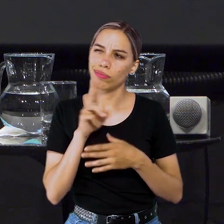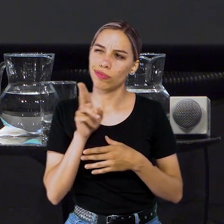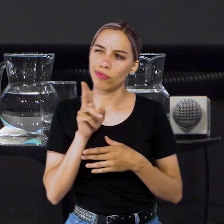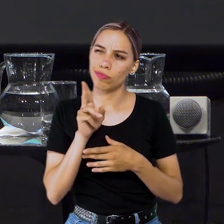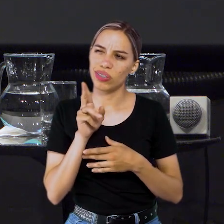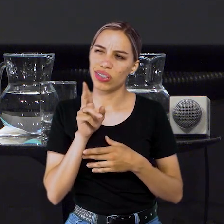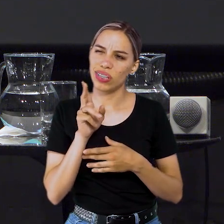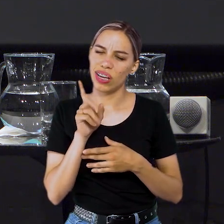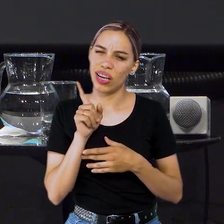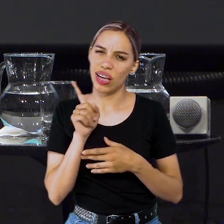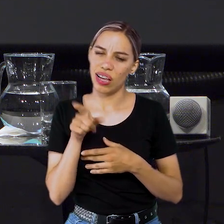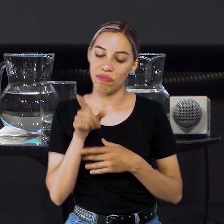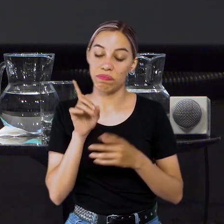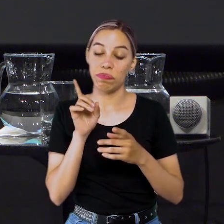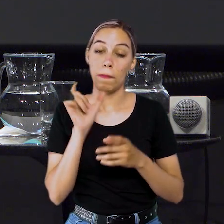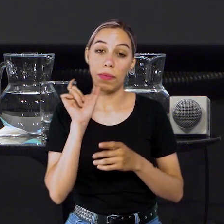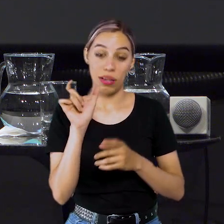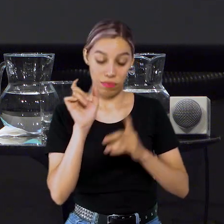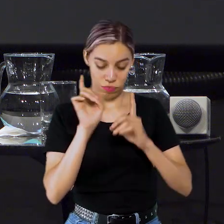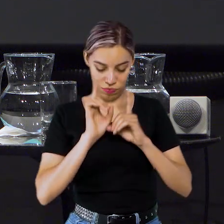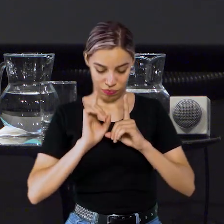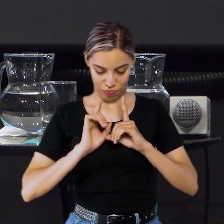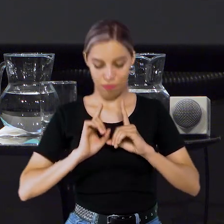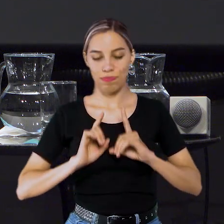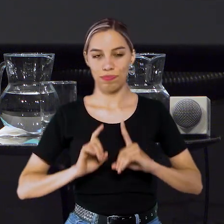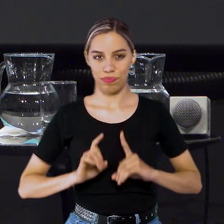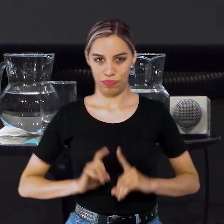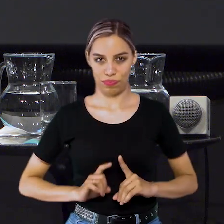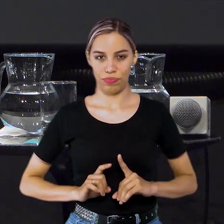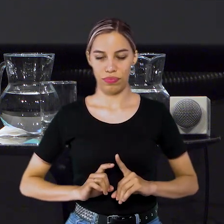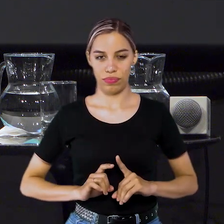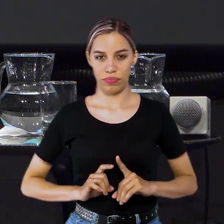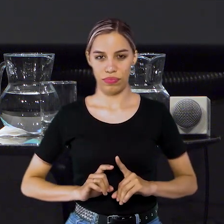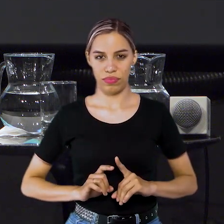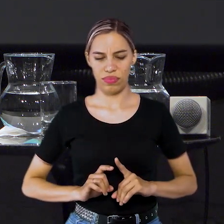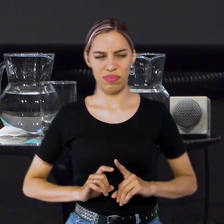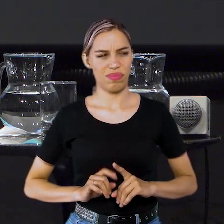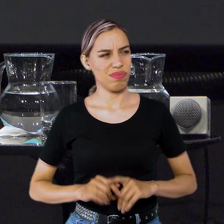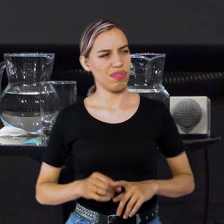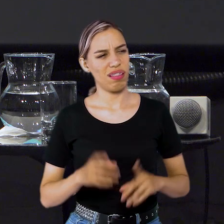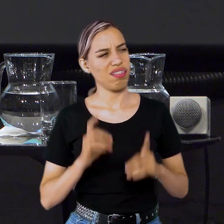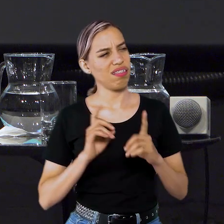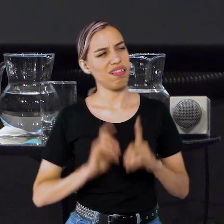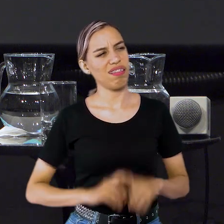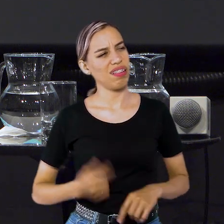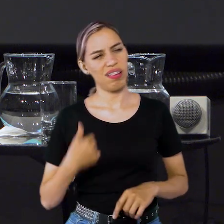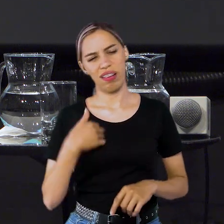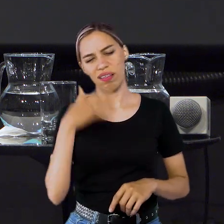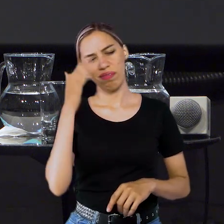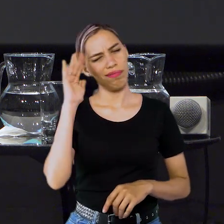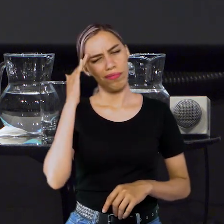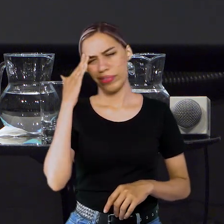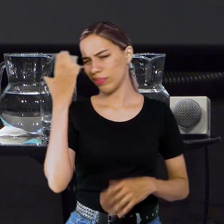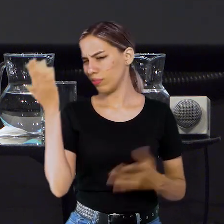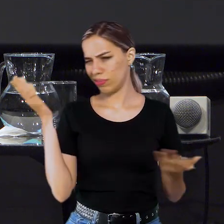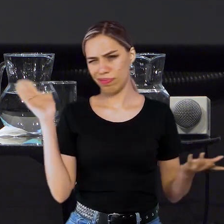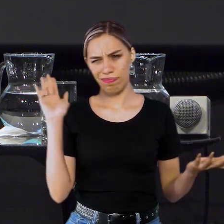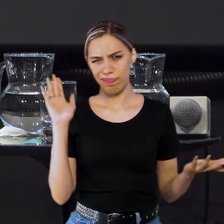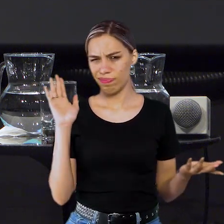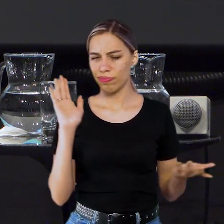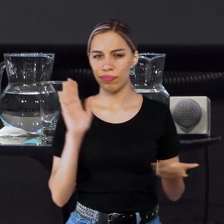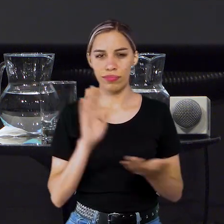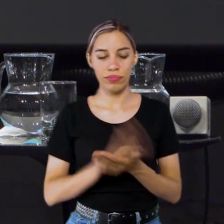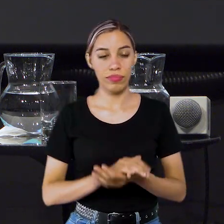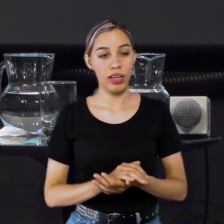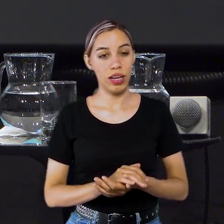é depressão, sempre esqueço essa palavra. Porque eu não tenho depressão, então, o que é depressão? Eu não entendo essa depressão. E ela